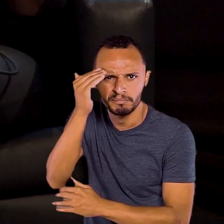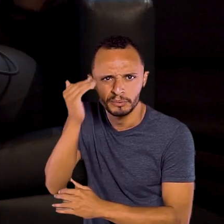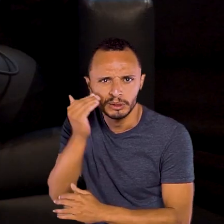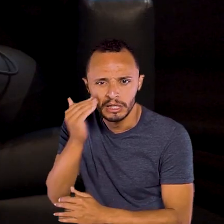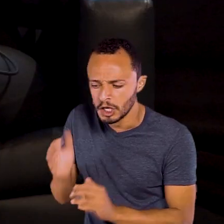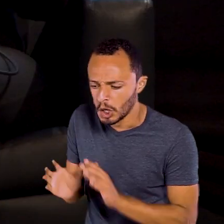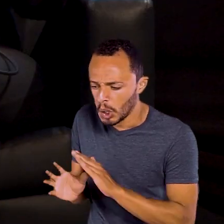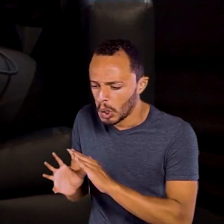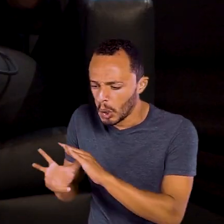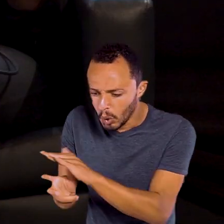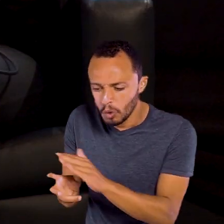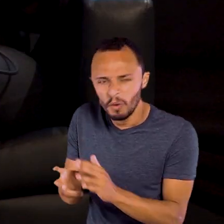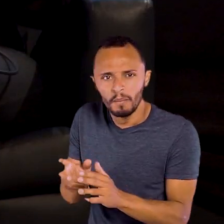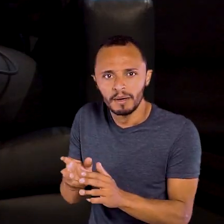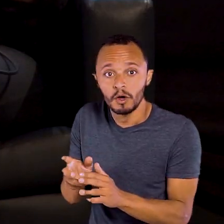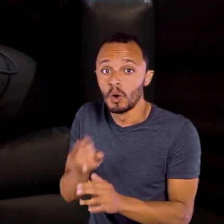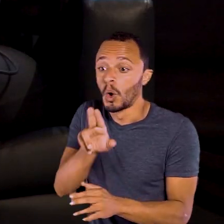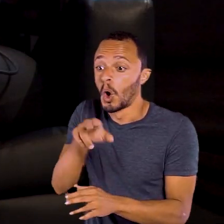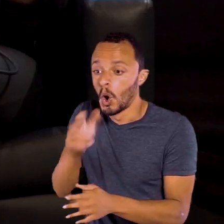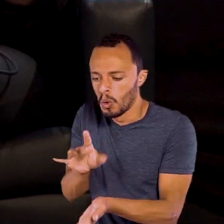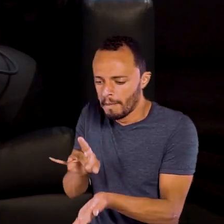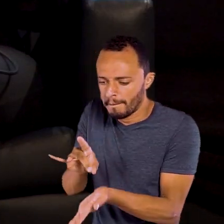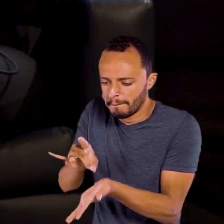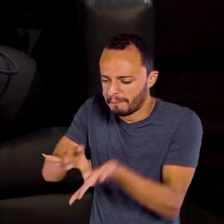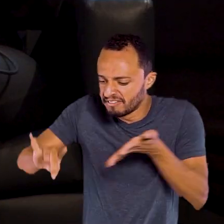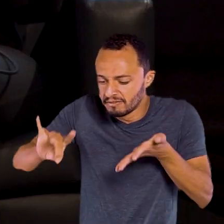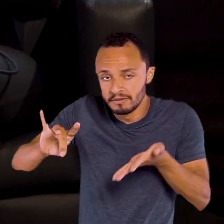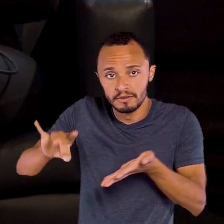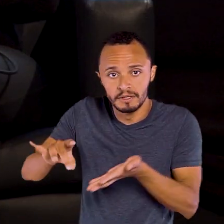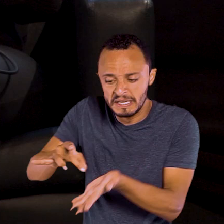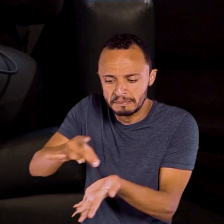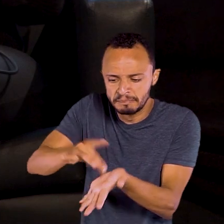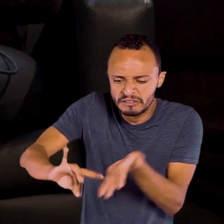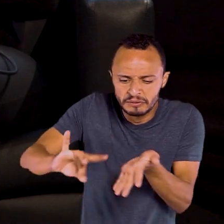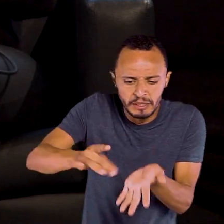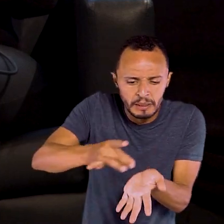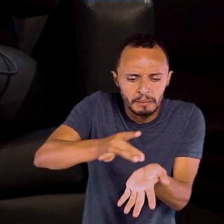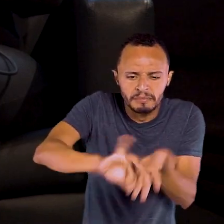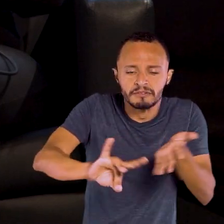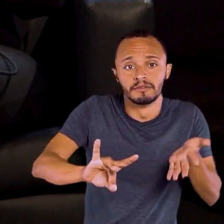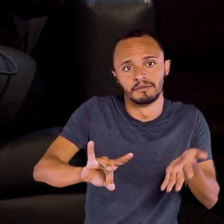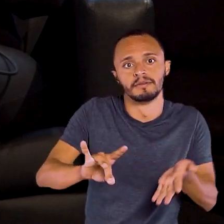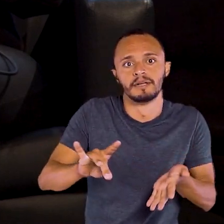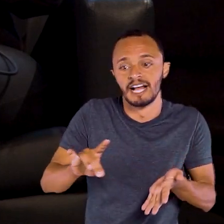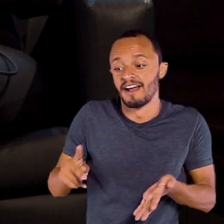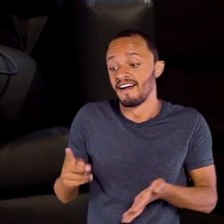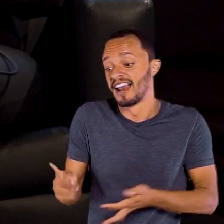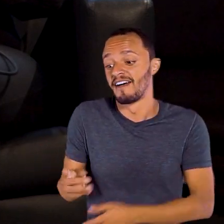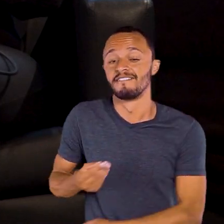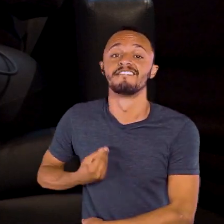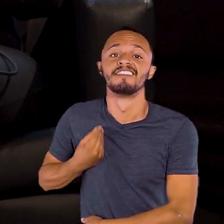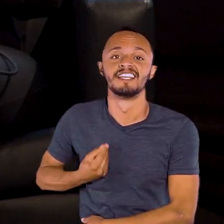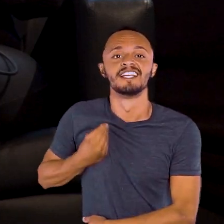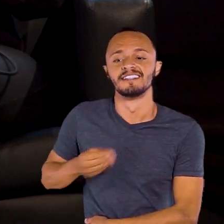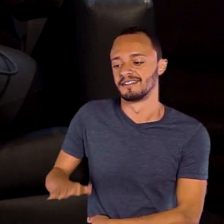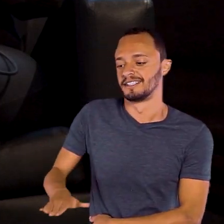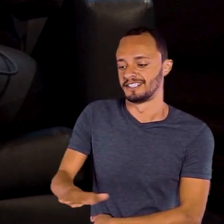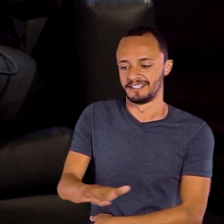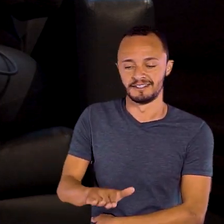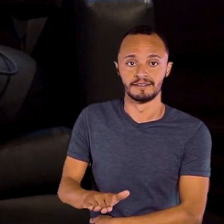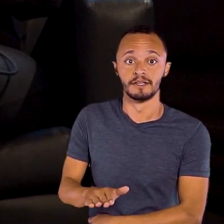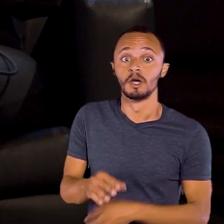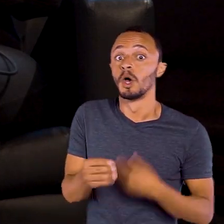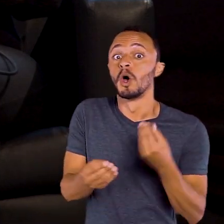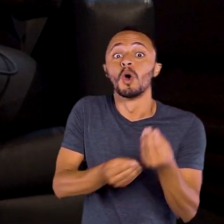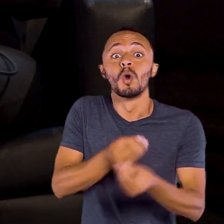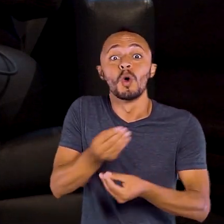convidar o leitor a uma reflexão e uma conversa com a sua própria vida, né? Como você trata as crianças da sua vida, como